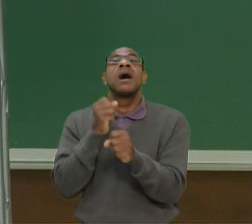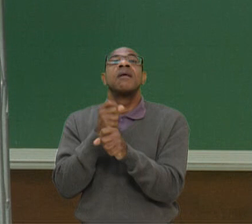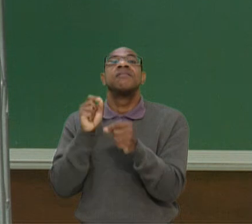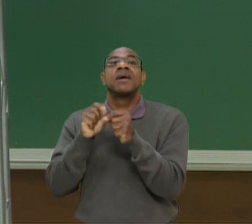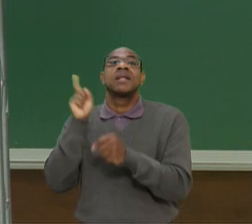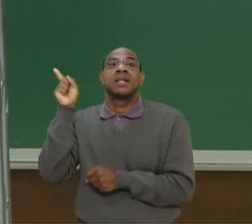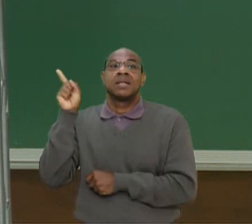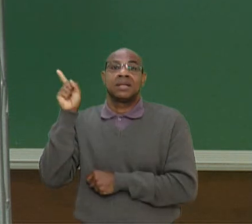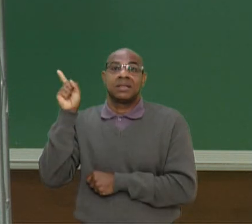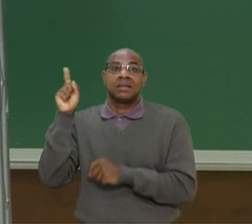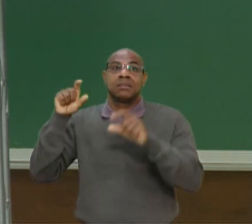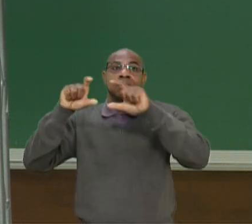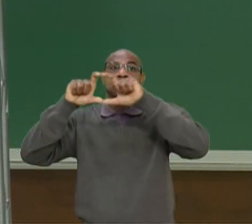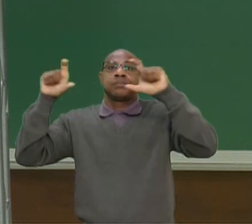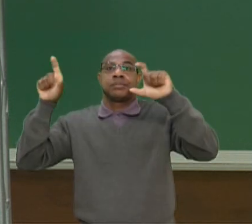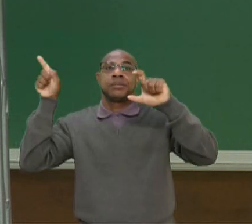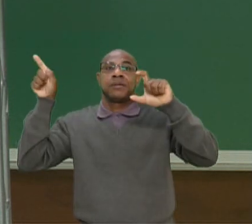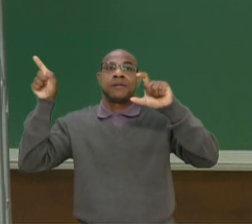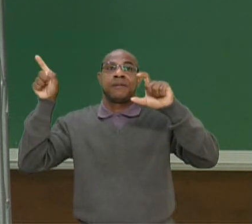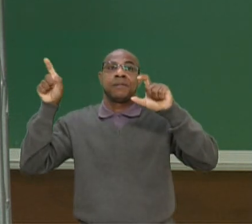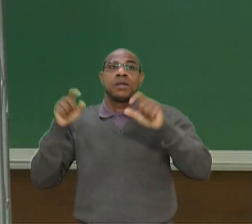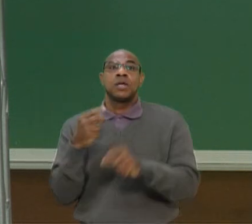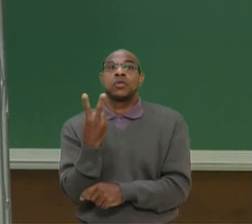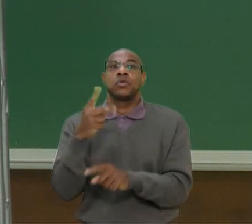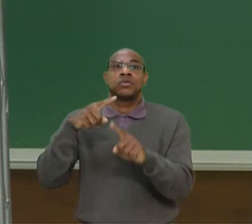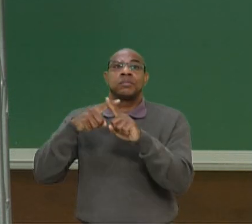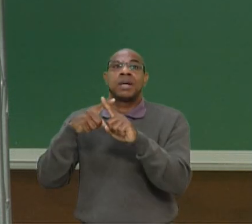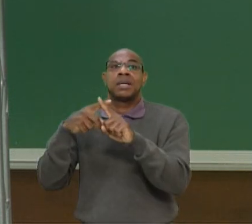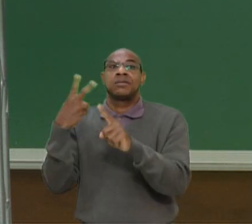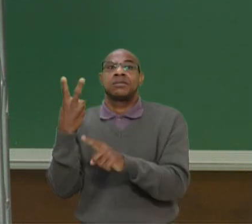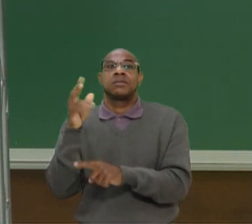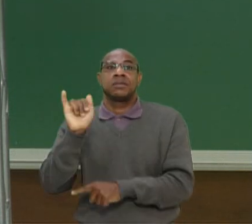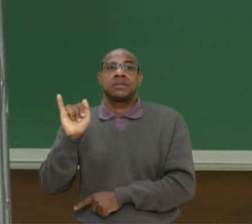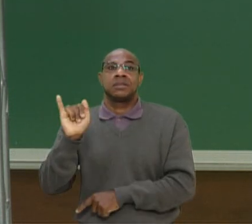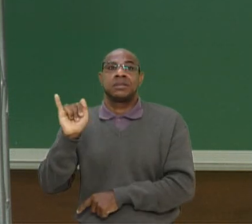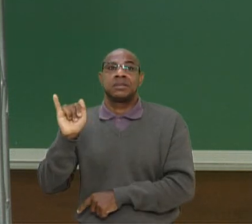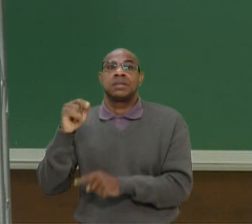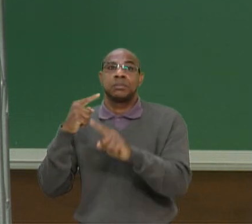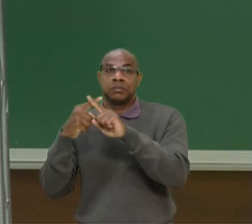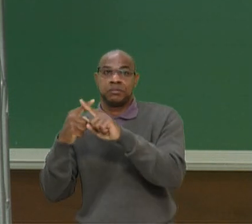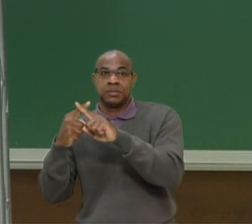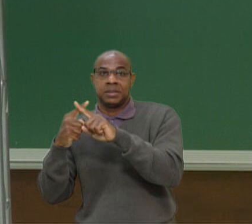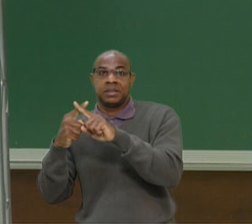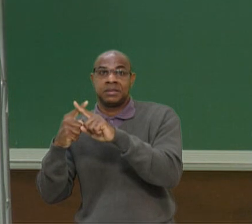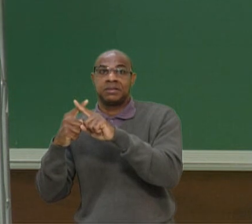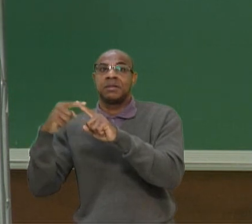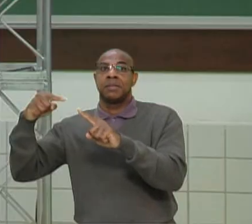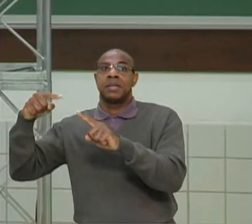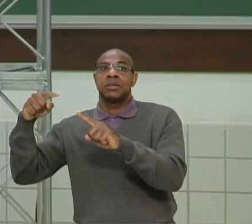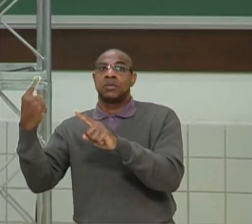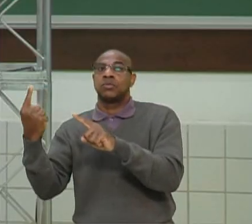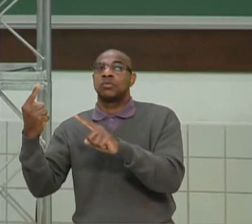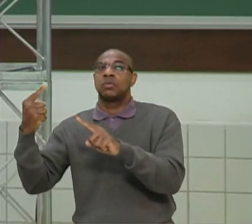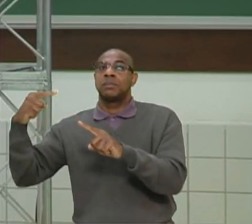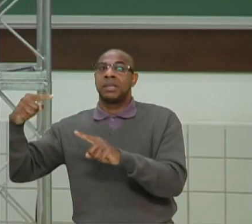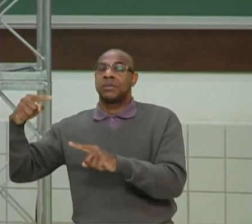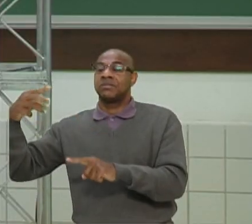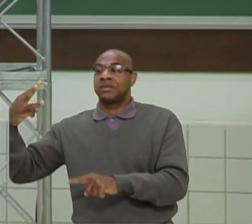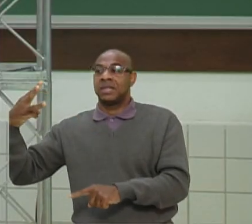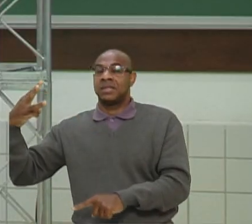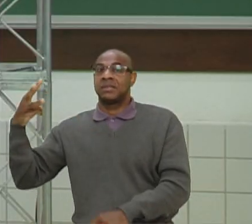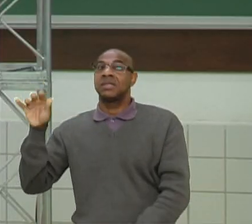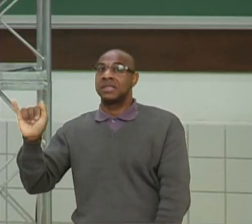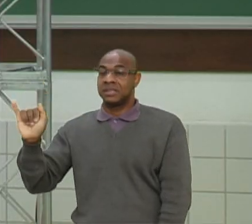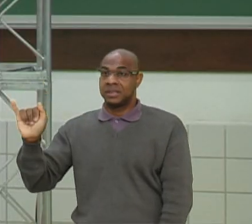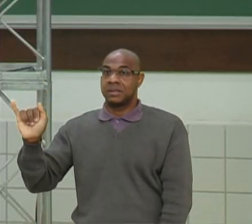esta multiplicação aqui. 2 mais i multiplicado por menos 1 menos 3i. Não esquecer